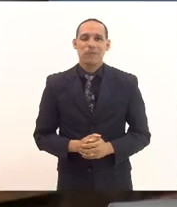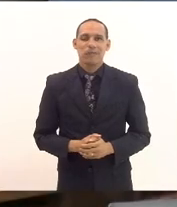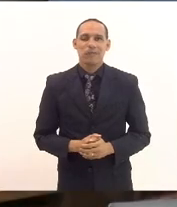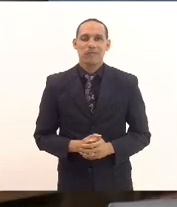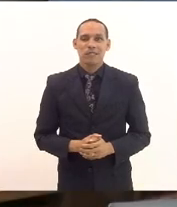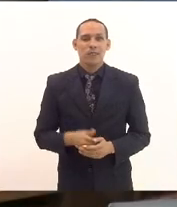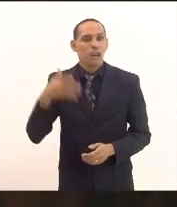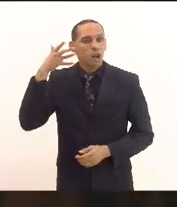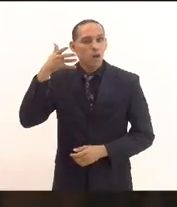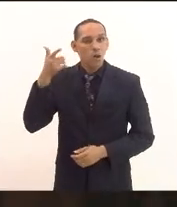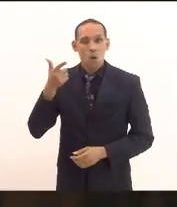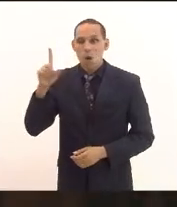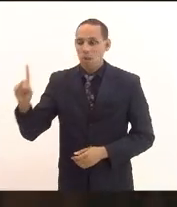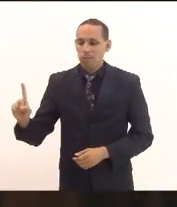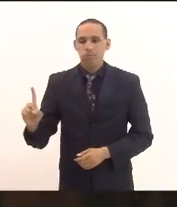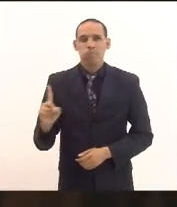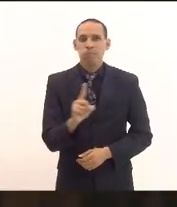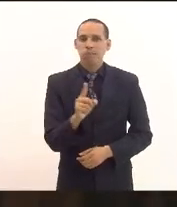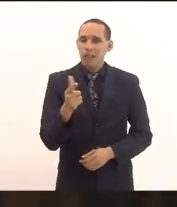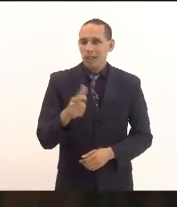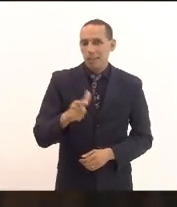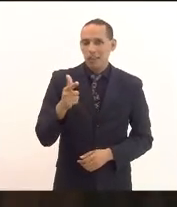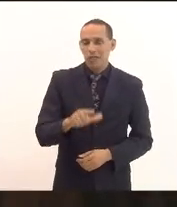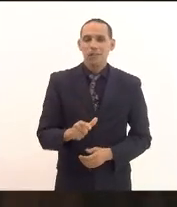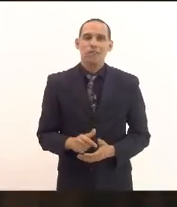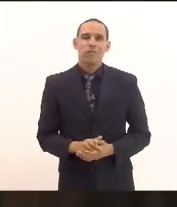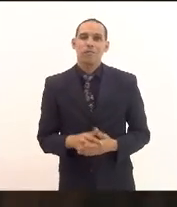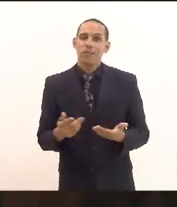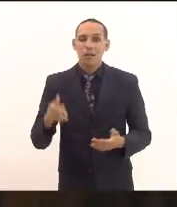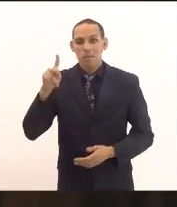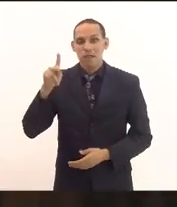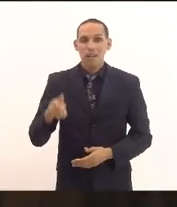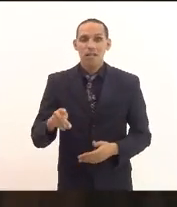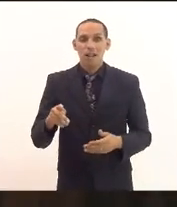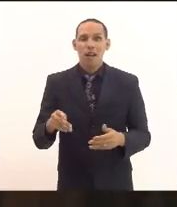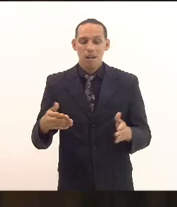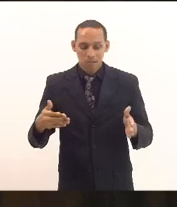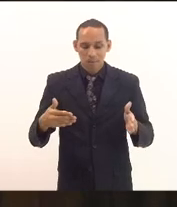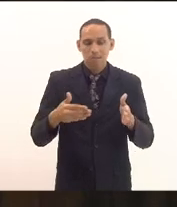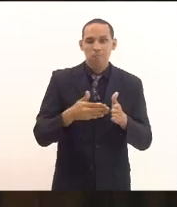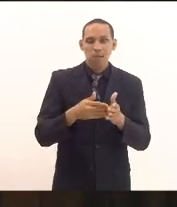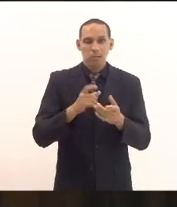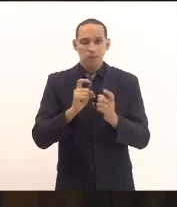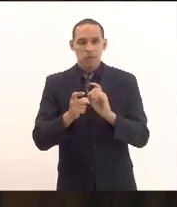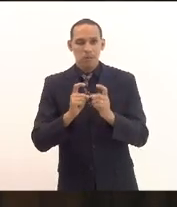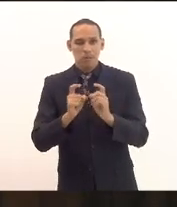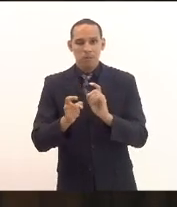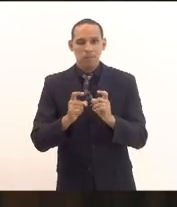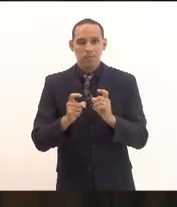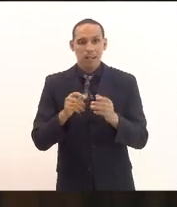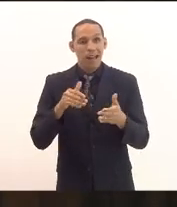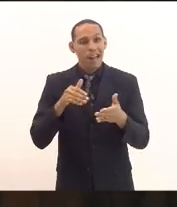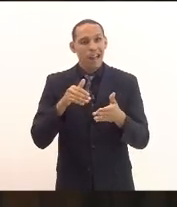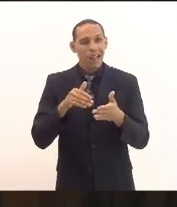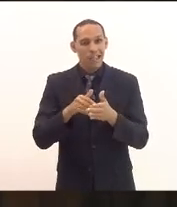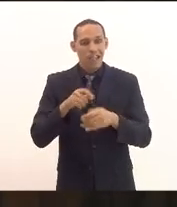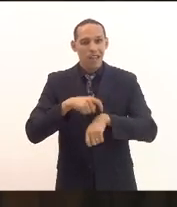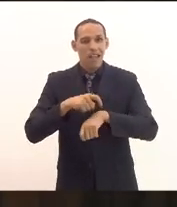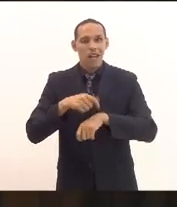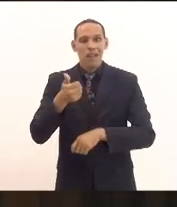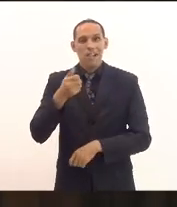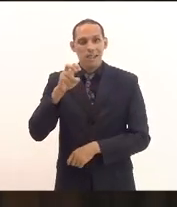Não havendo mais oradores inscritos, o presidente suspende a sessão até às 15 horas,